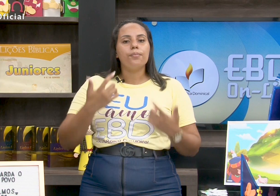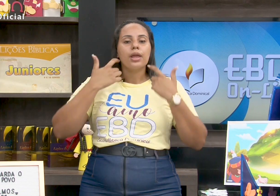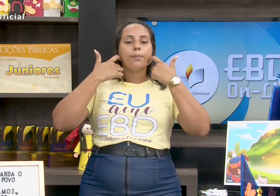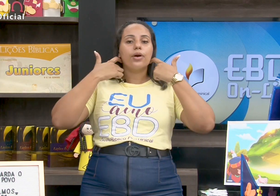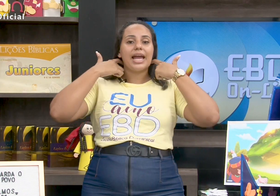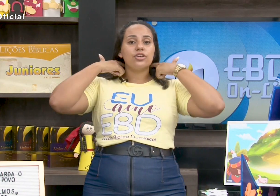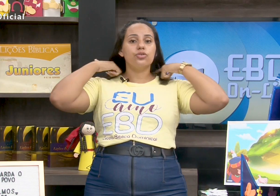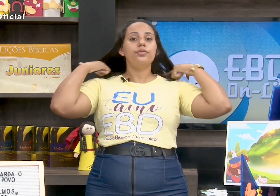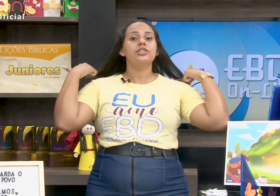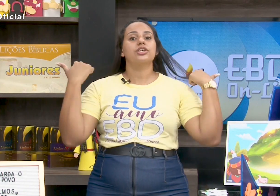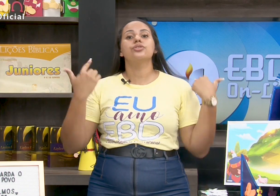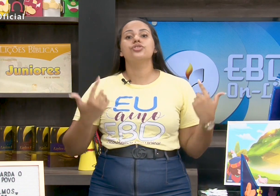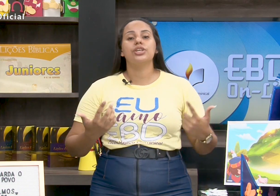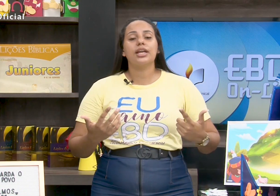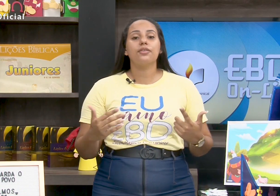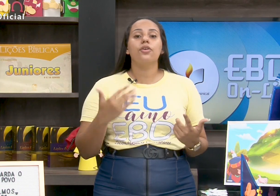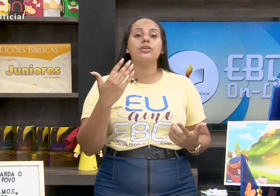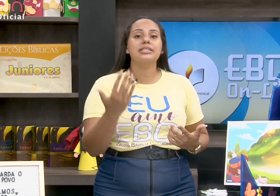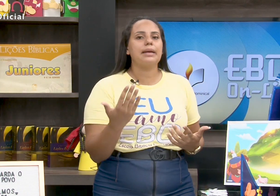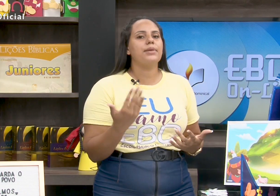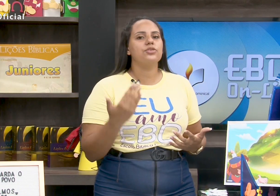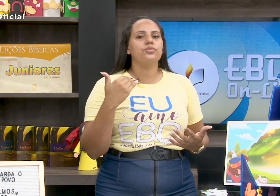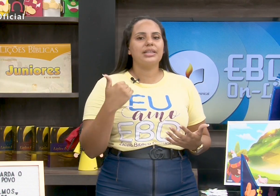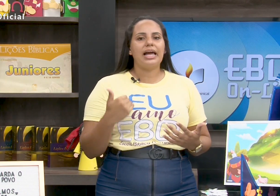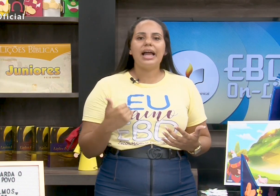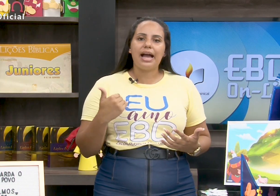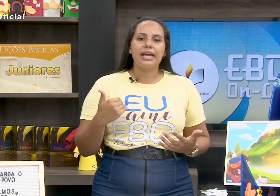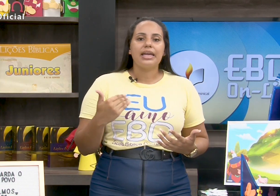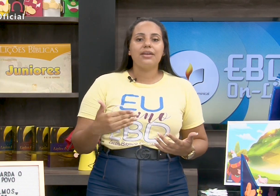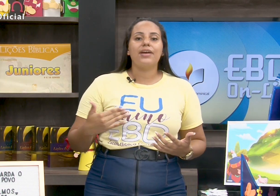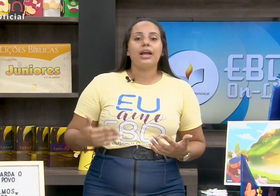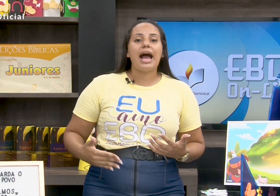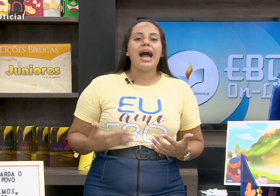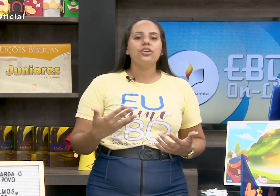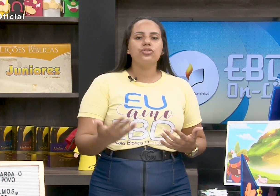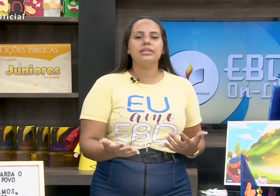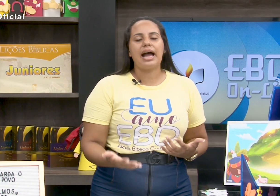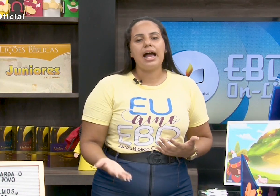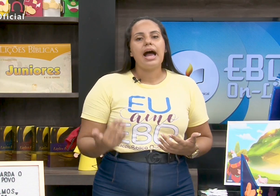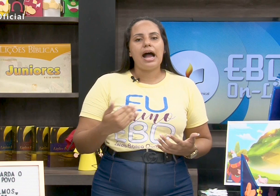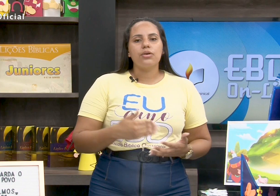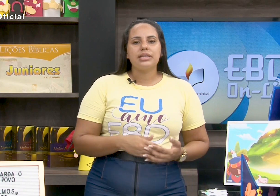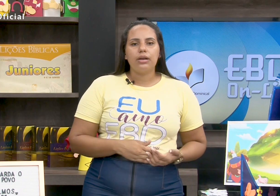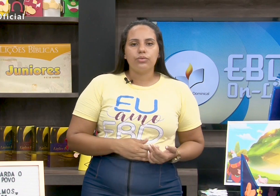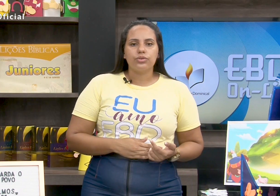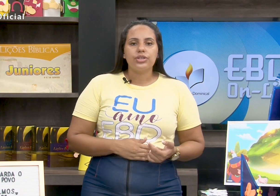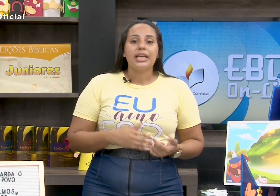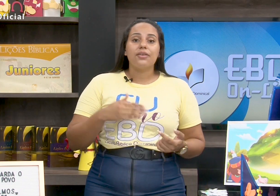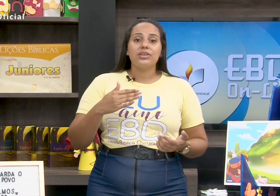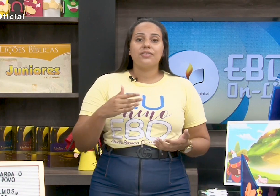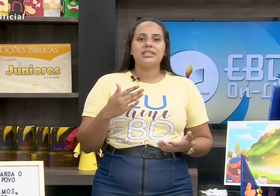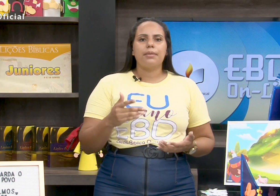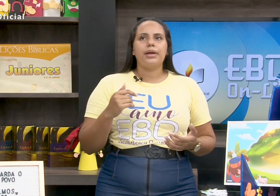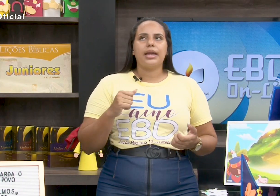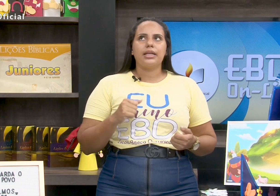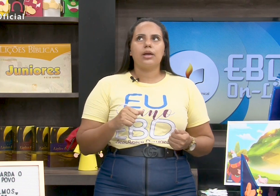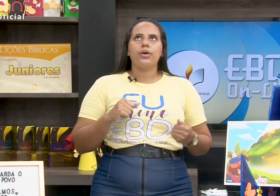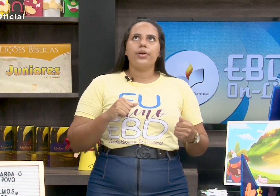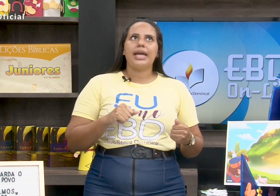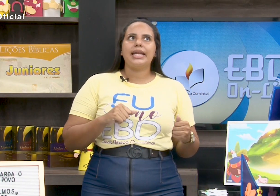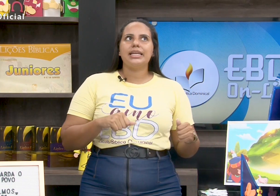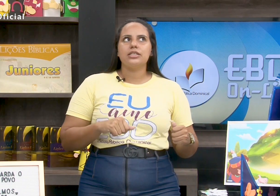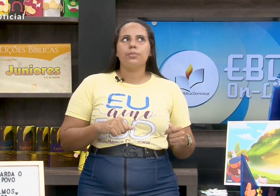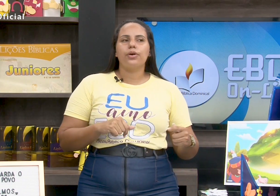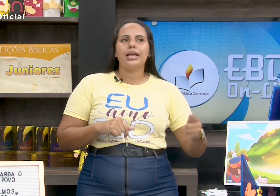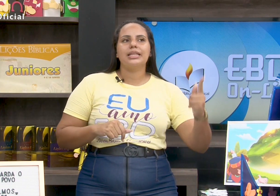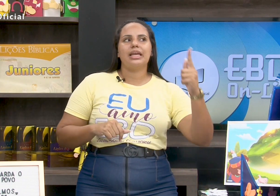errou. Porque as dúvidas que surgirem, você mesmo vai estar lá e vai ajudar aos alunos. E você vai saber, então eu